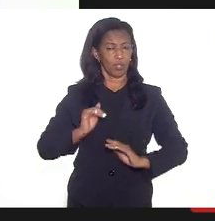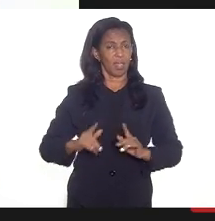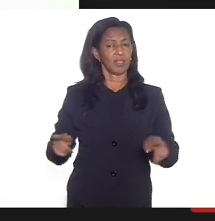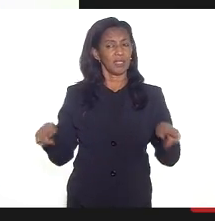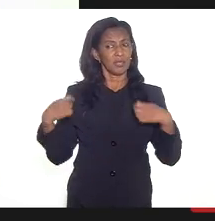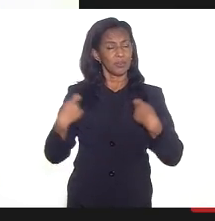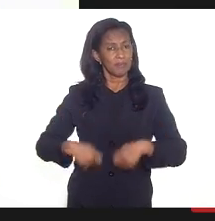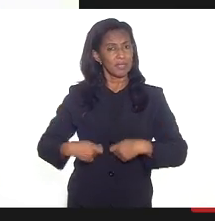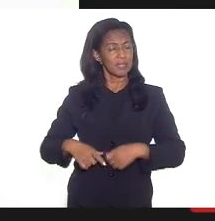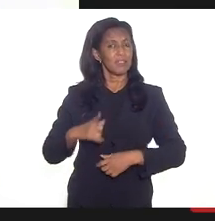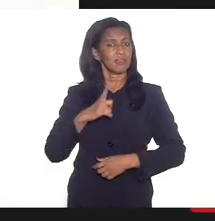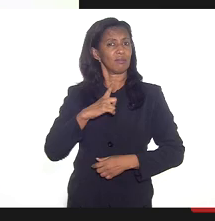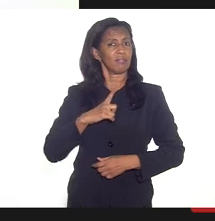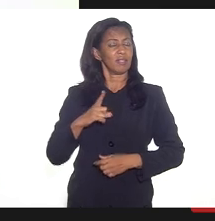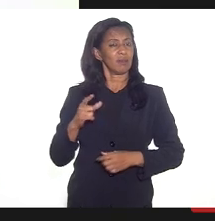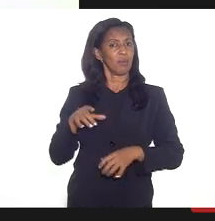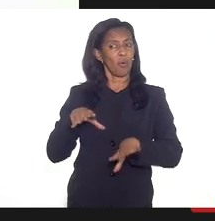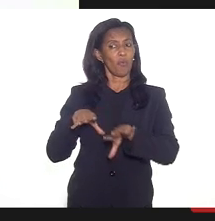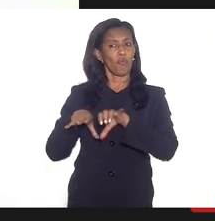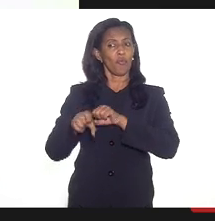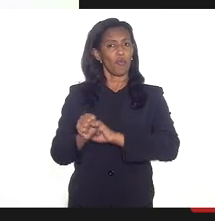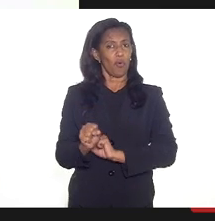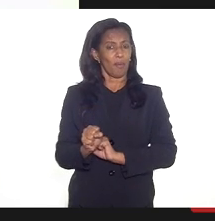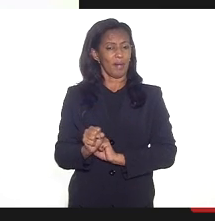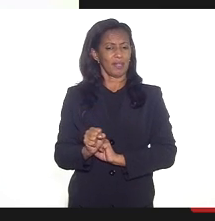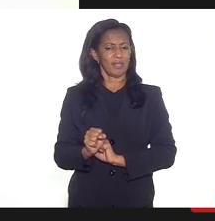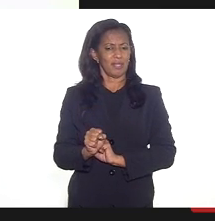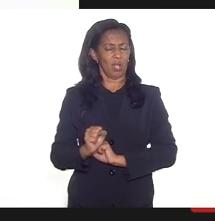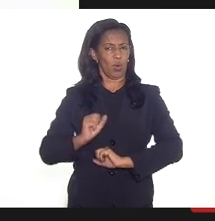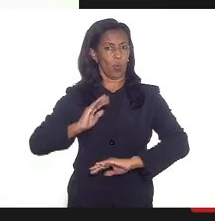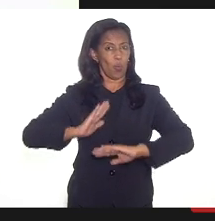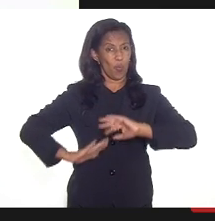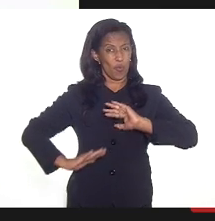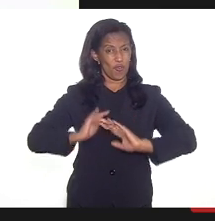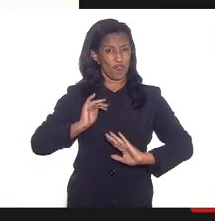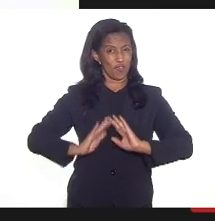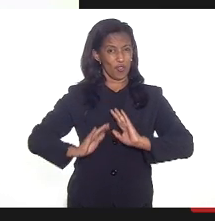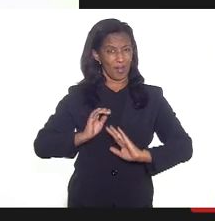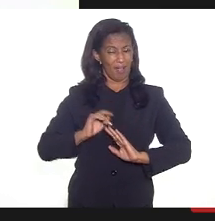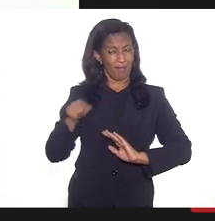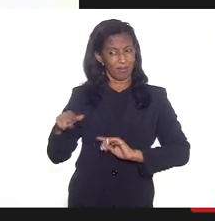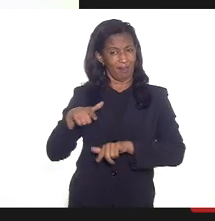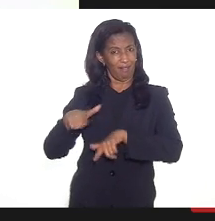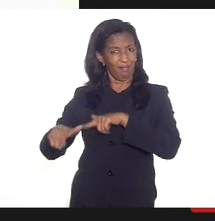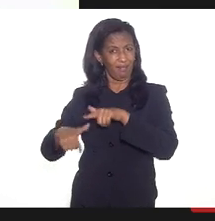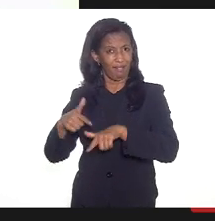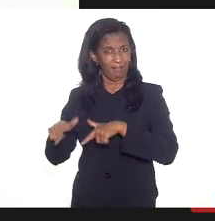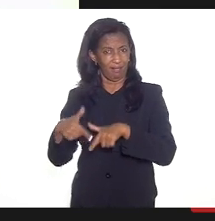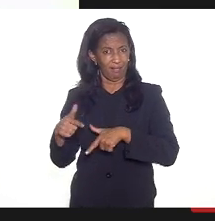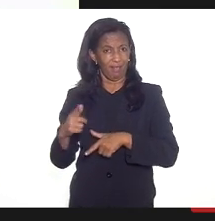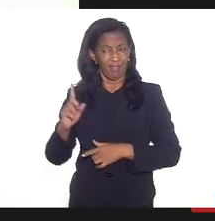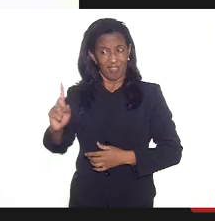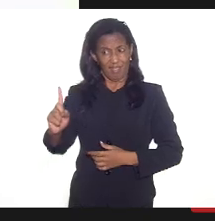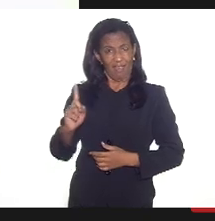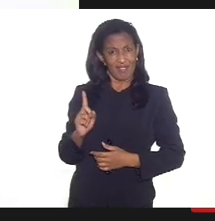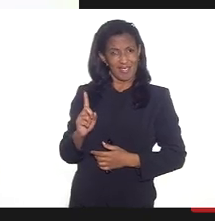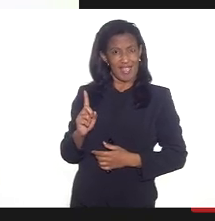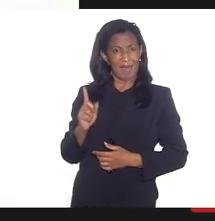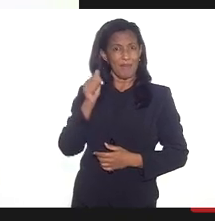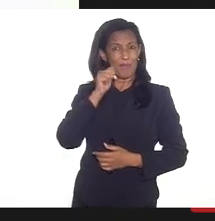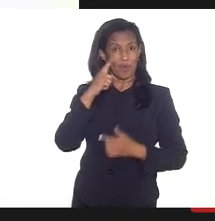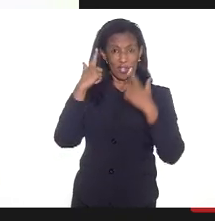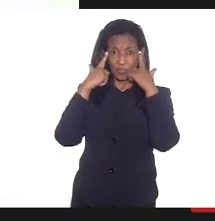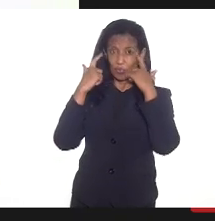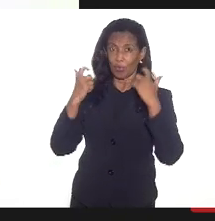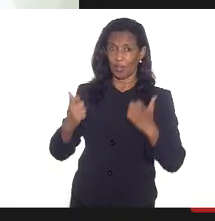também uma formação continuada, o profissional que está na ponta, que recebe essa mulher em situação de